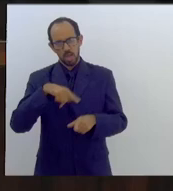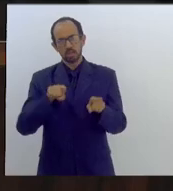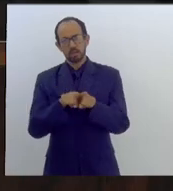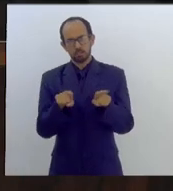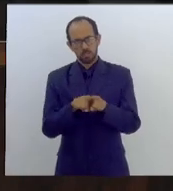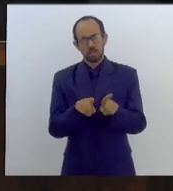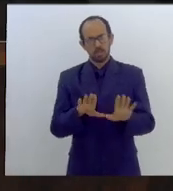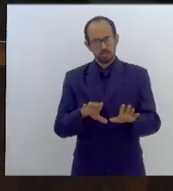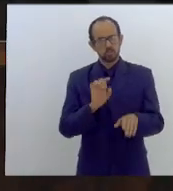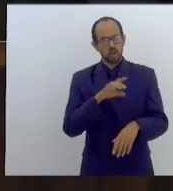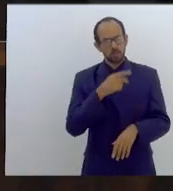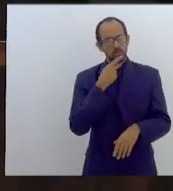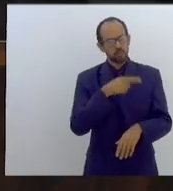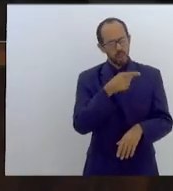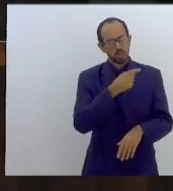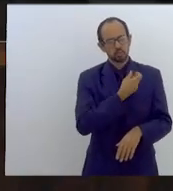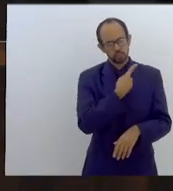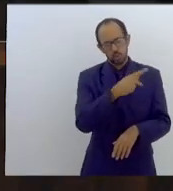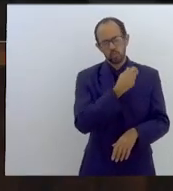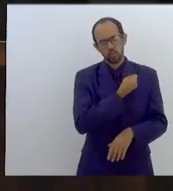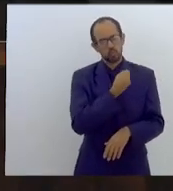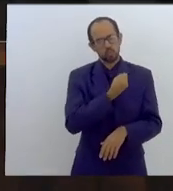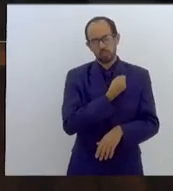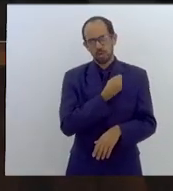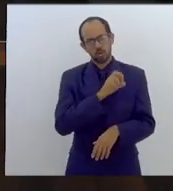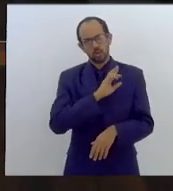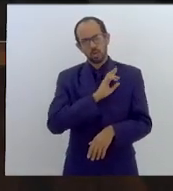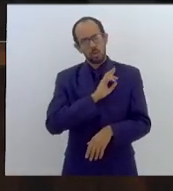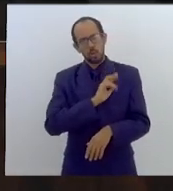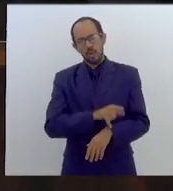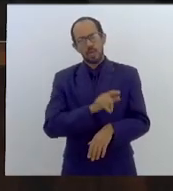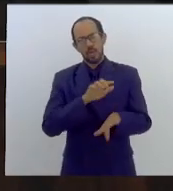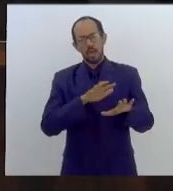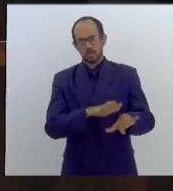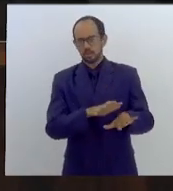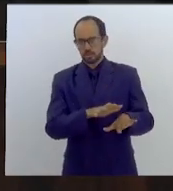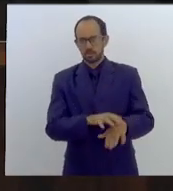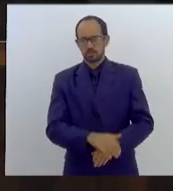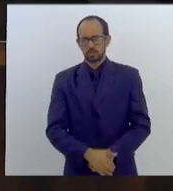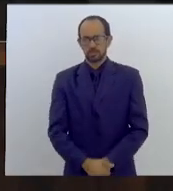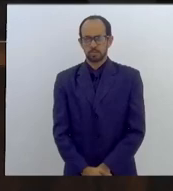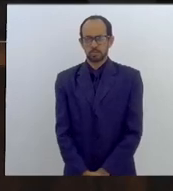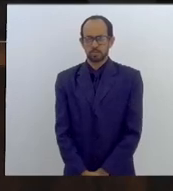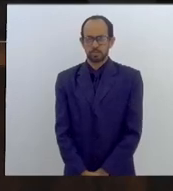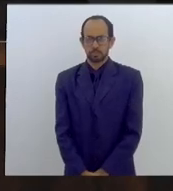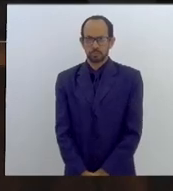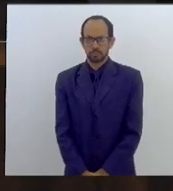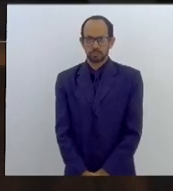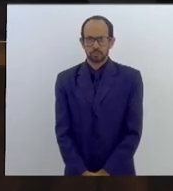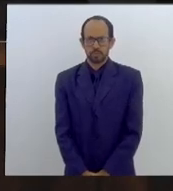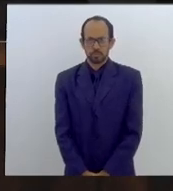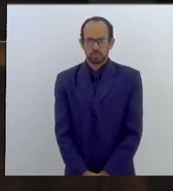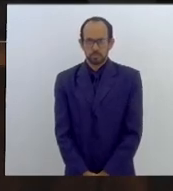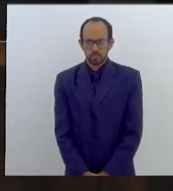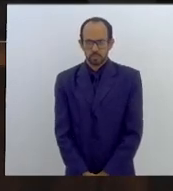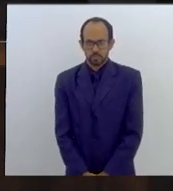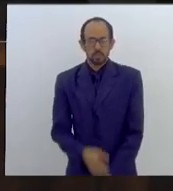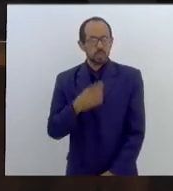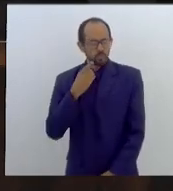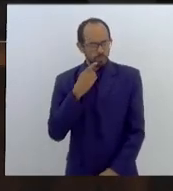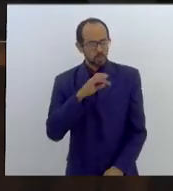Só para dizer que esse número que Vossa Excelência colocou não é exato. Com a palavra, deputado Chico Machado.